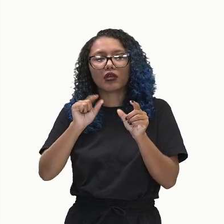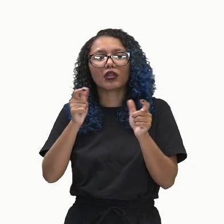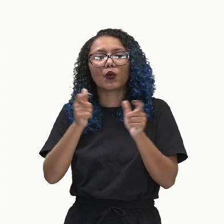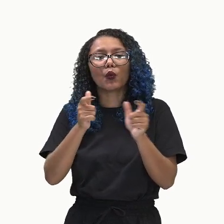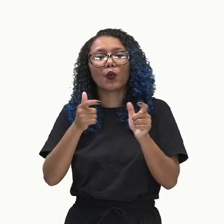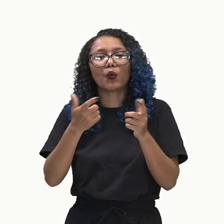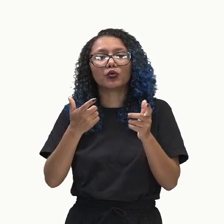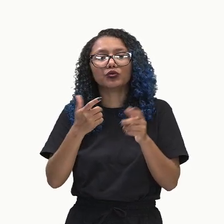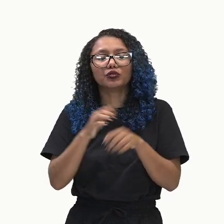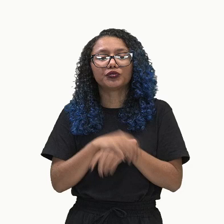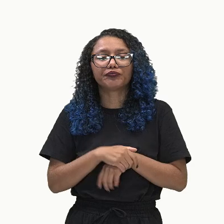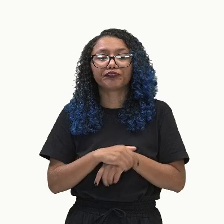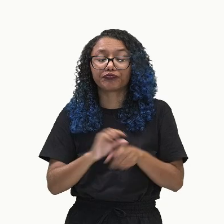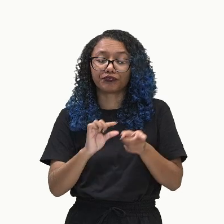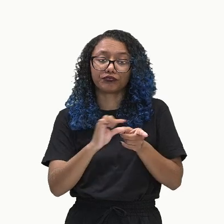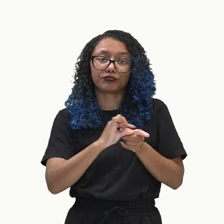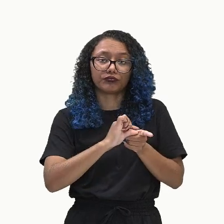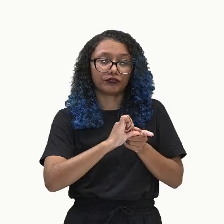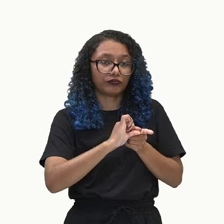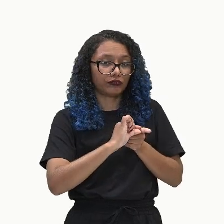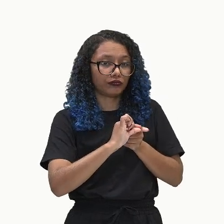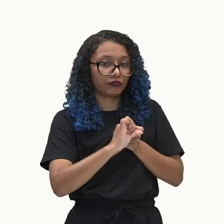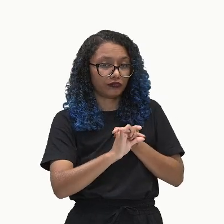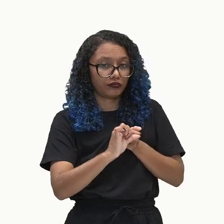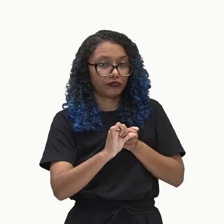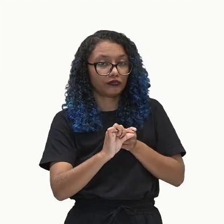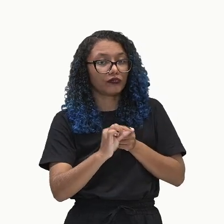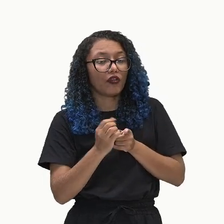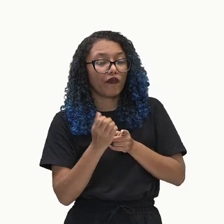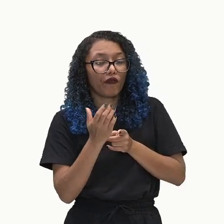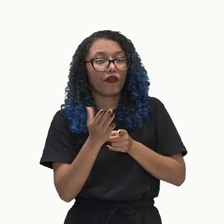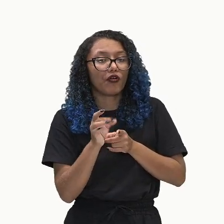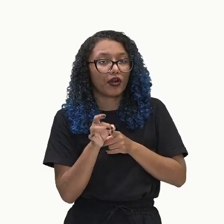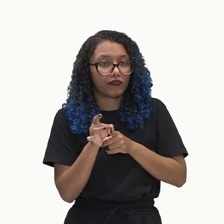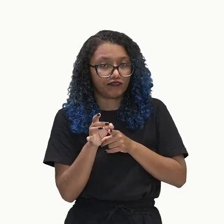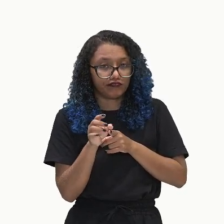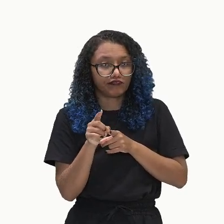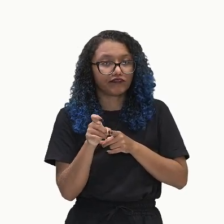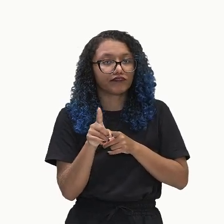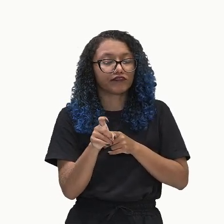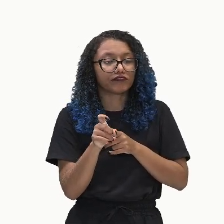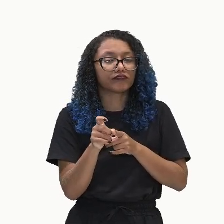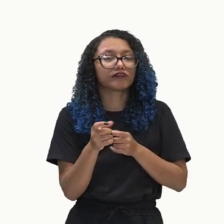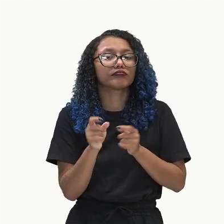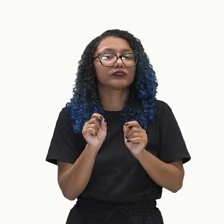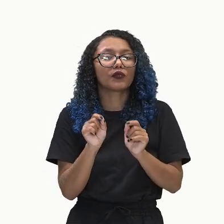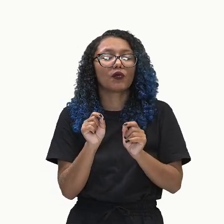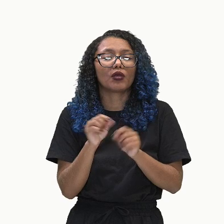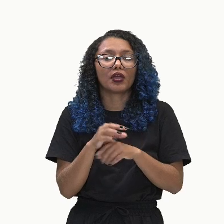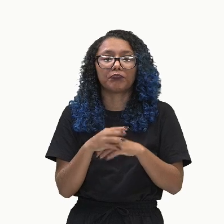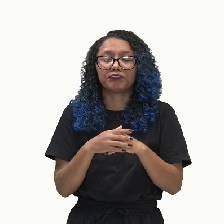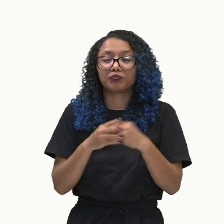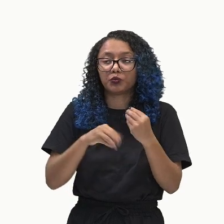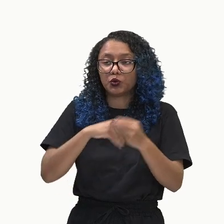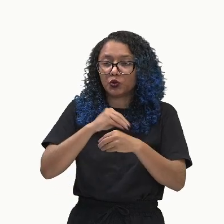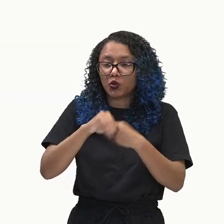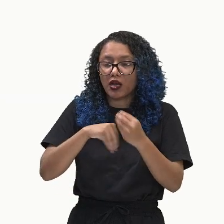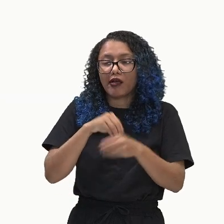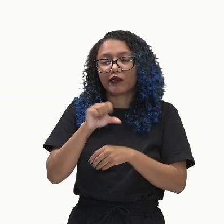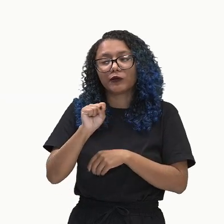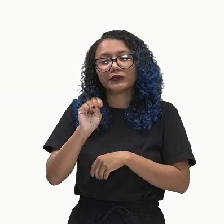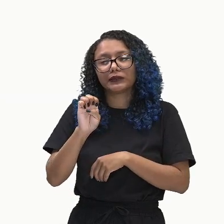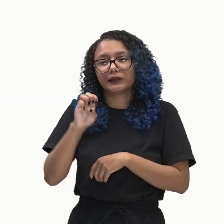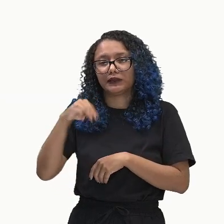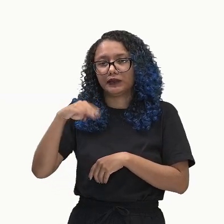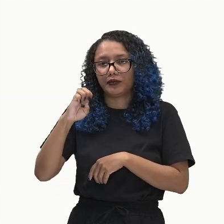na uretra e ser lançado aí juntamente com o sêmen ou esperma.